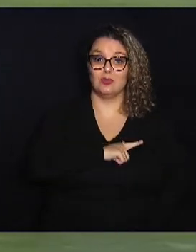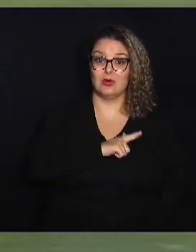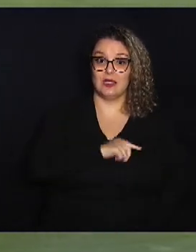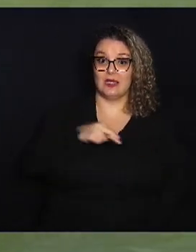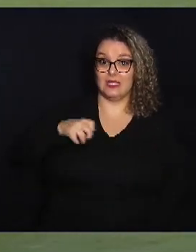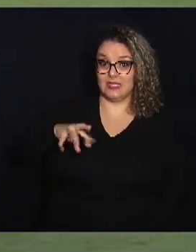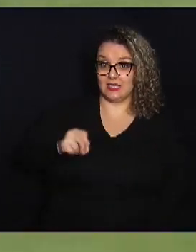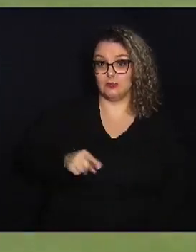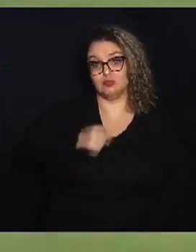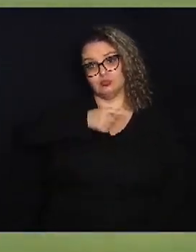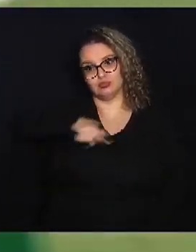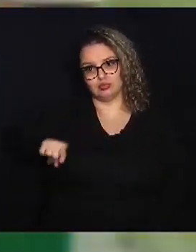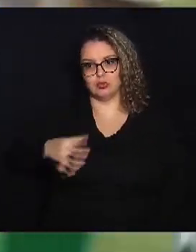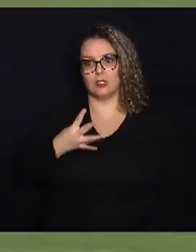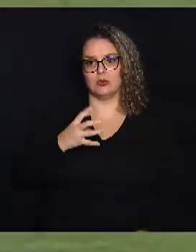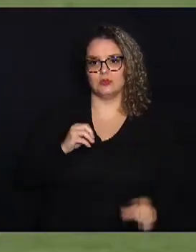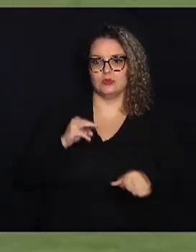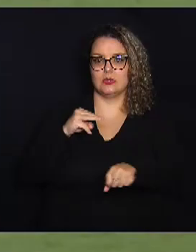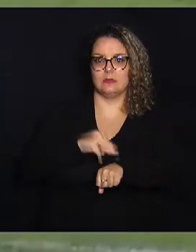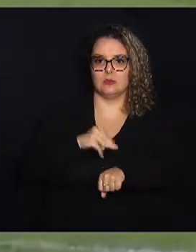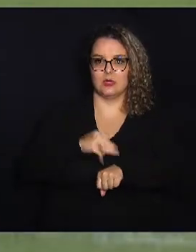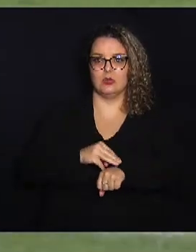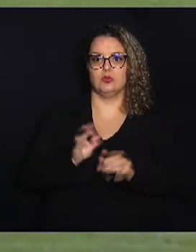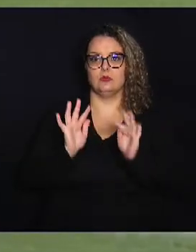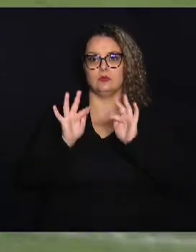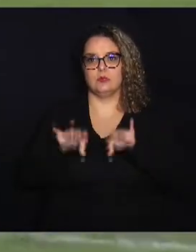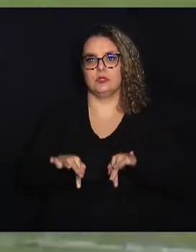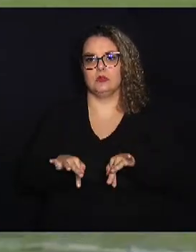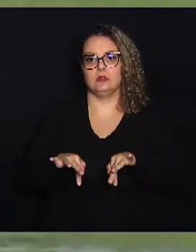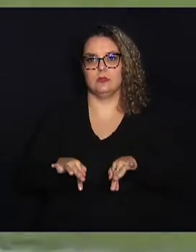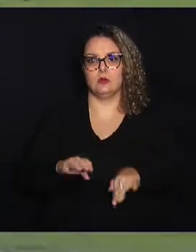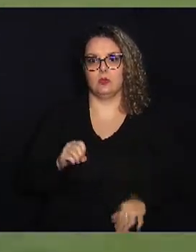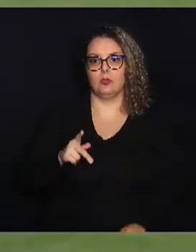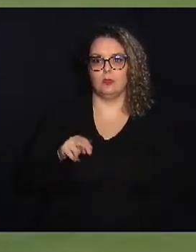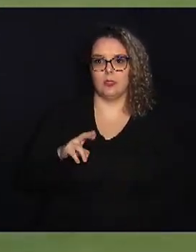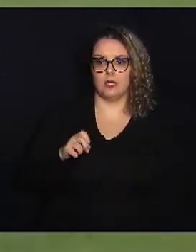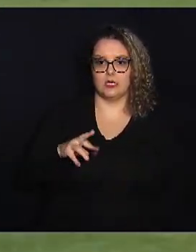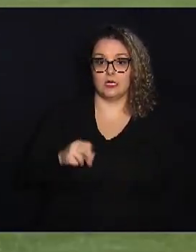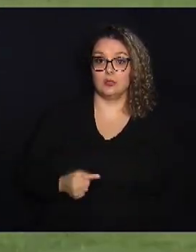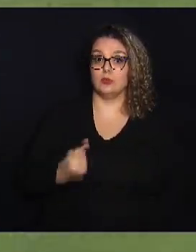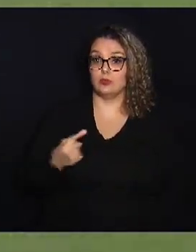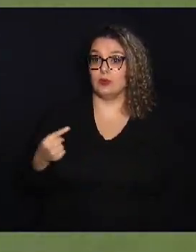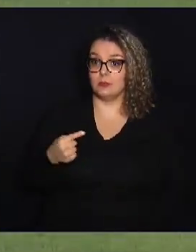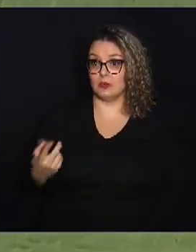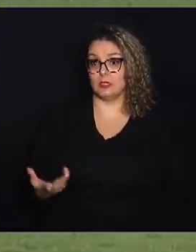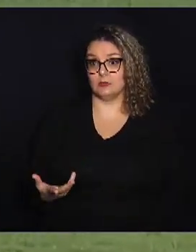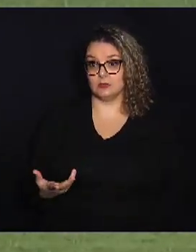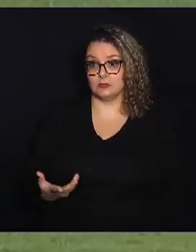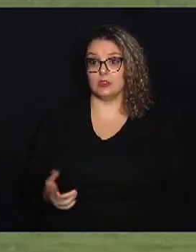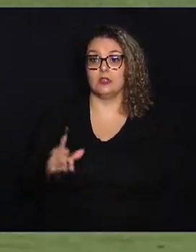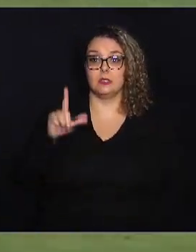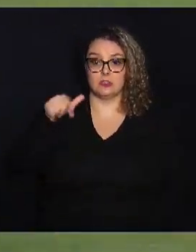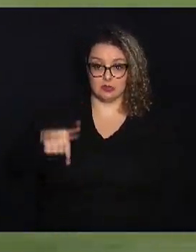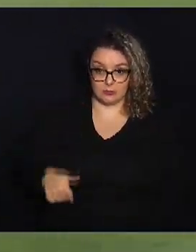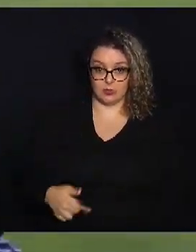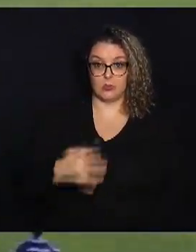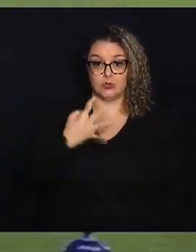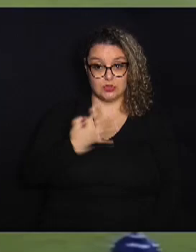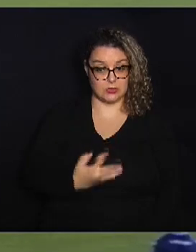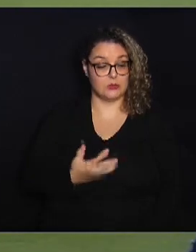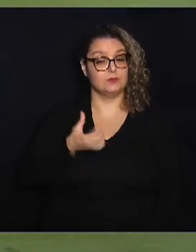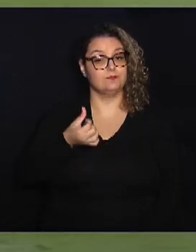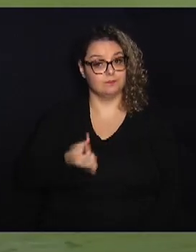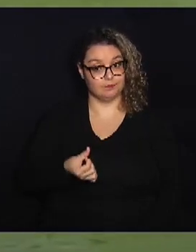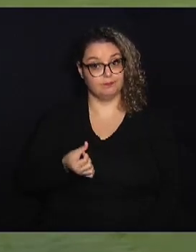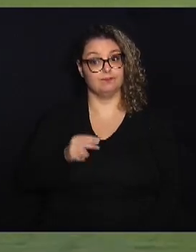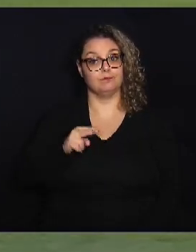ser expulso aos 40 minutos da etapa final, deixando o Operário com 1 a menos na partida. E logo depois, aos 46, foi a